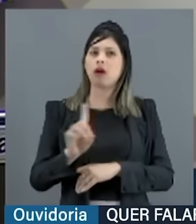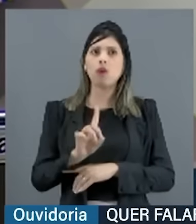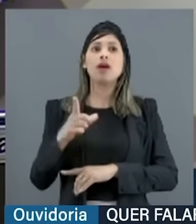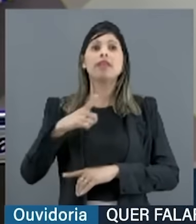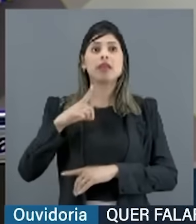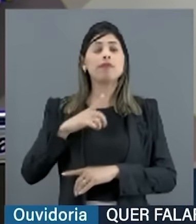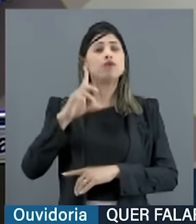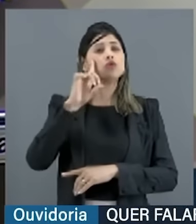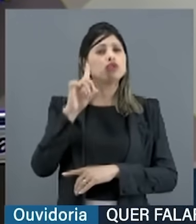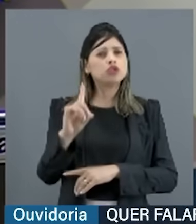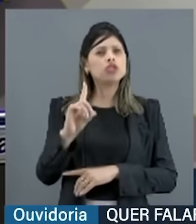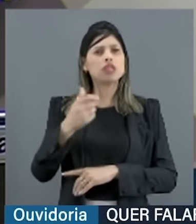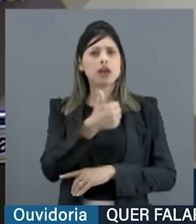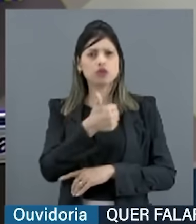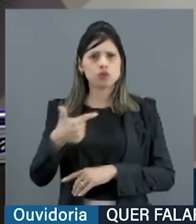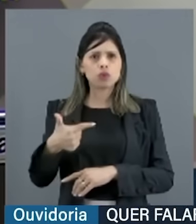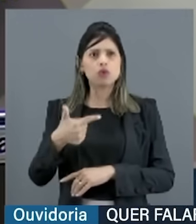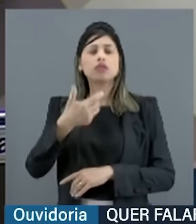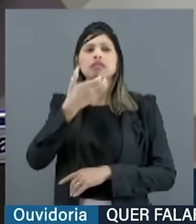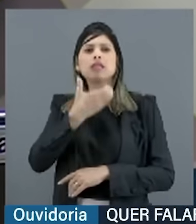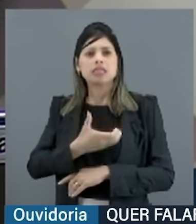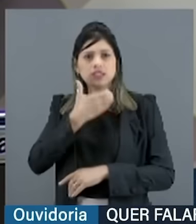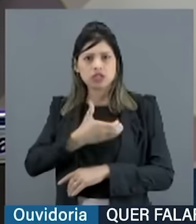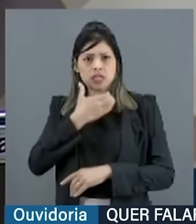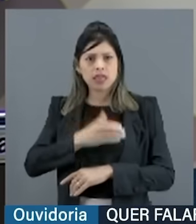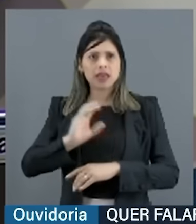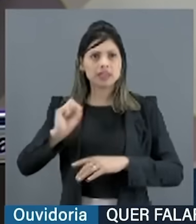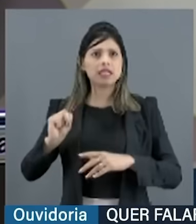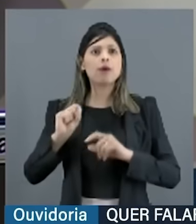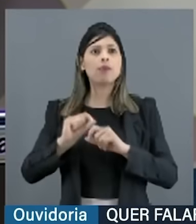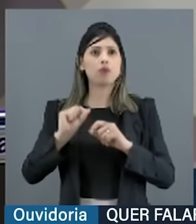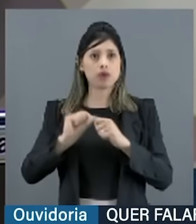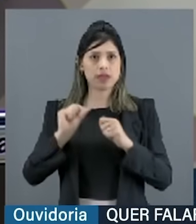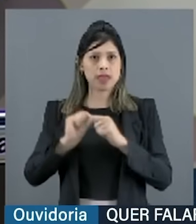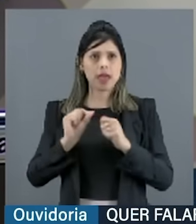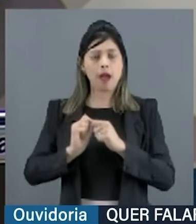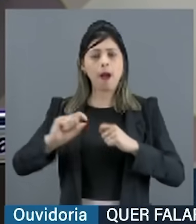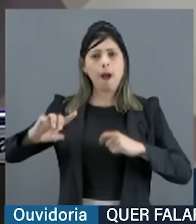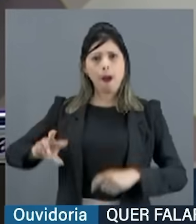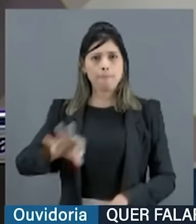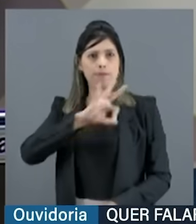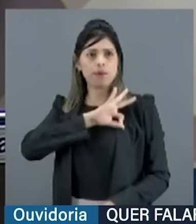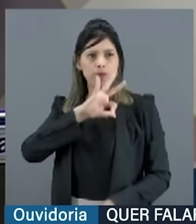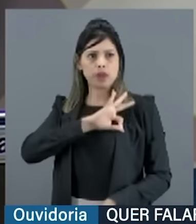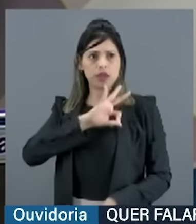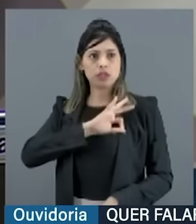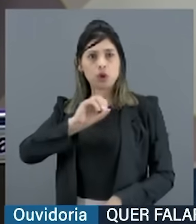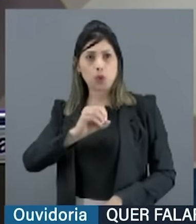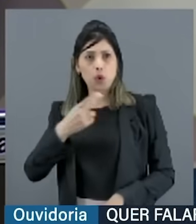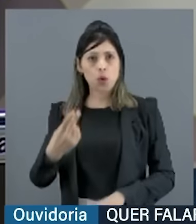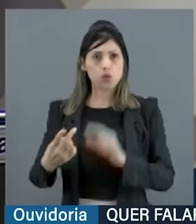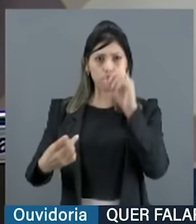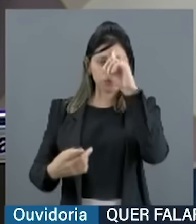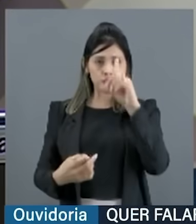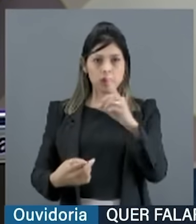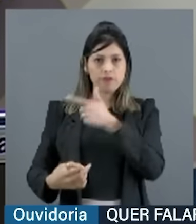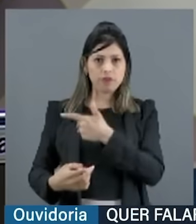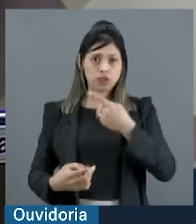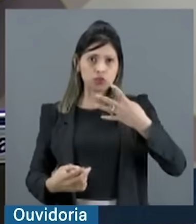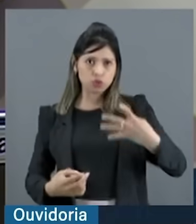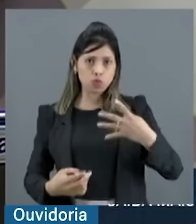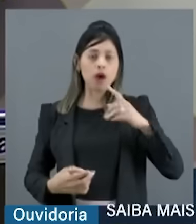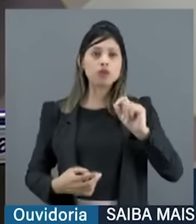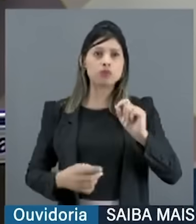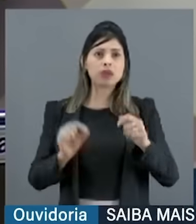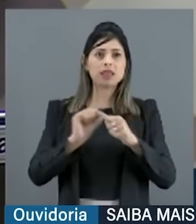o dia 12 de dezembro, ataque à sede da Polícia Federal em Brasília, ou o dia 24 de dezembro, colocação de artefato